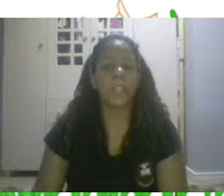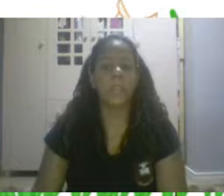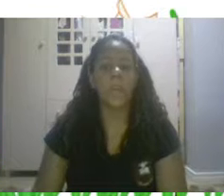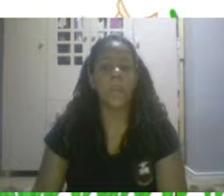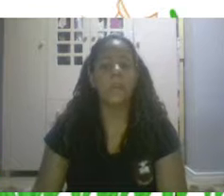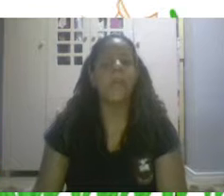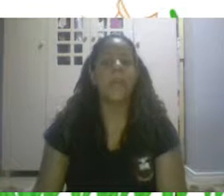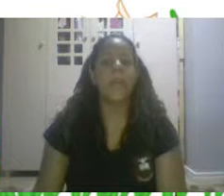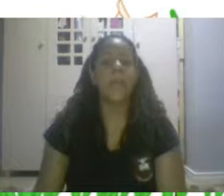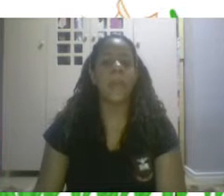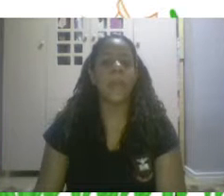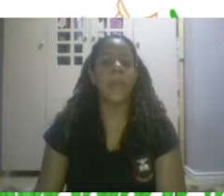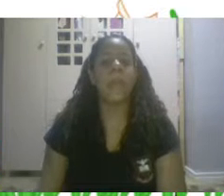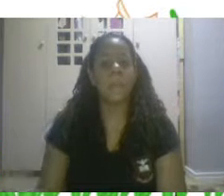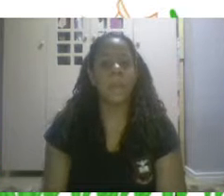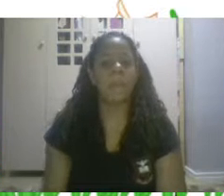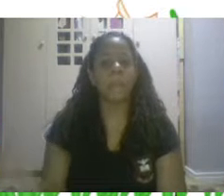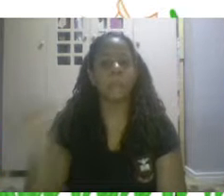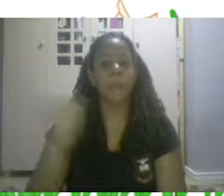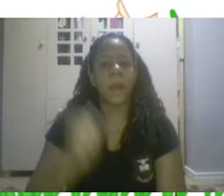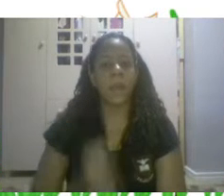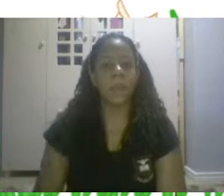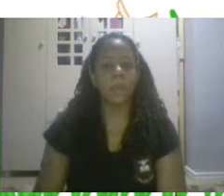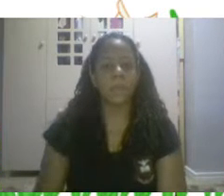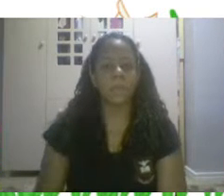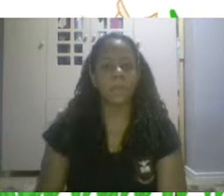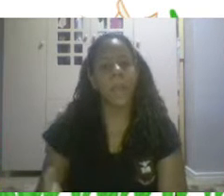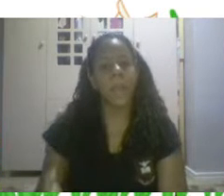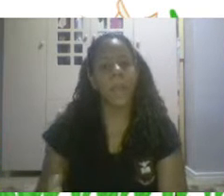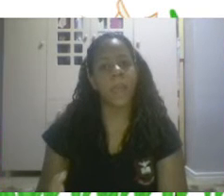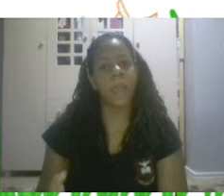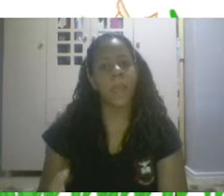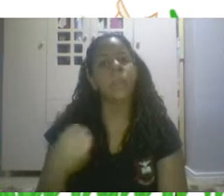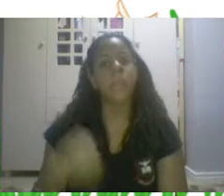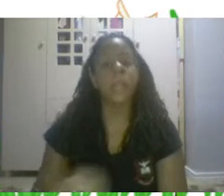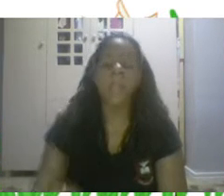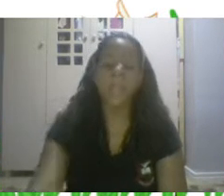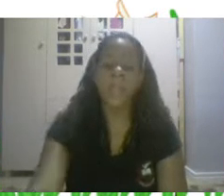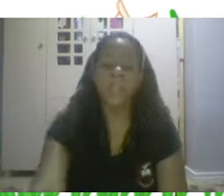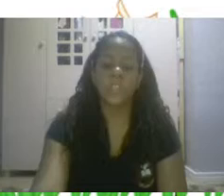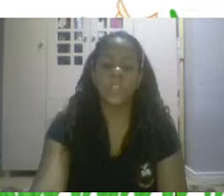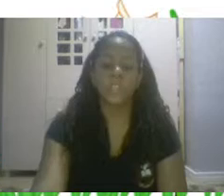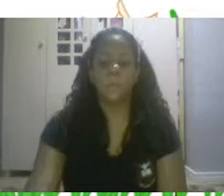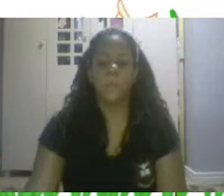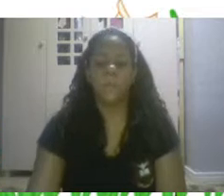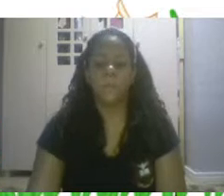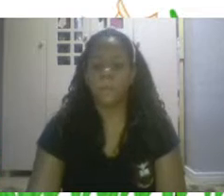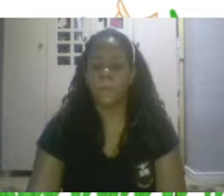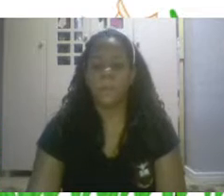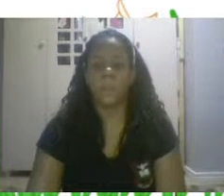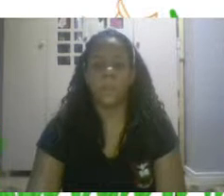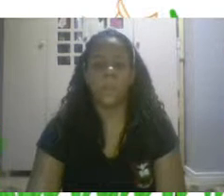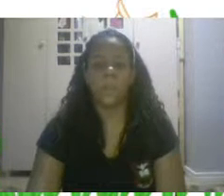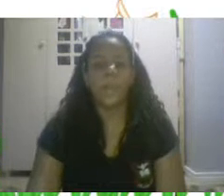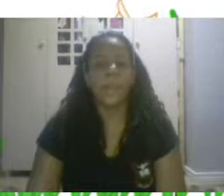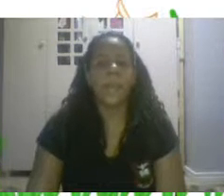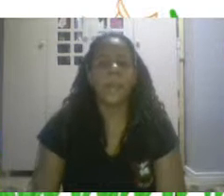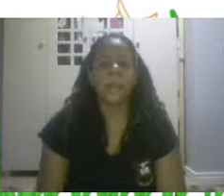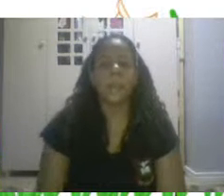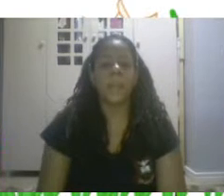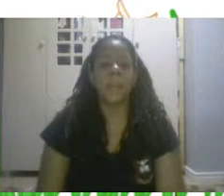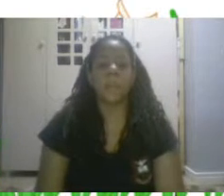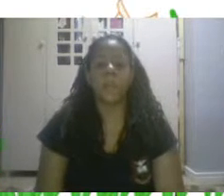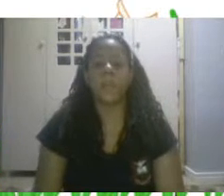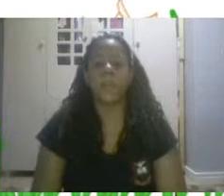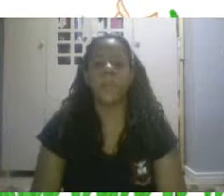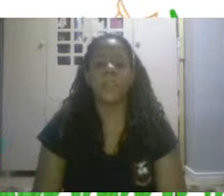possam retirar alimentos para adquirir energia. E